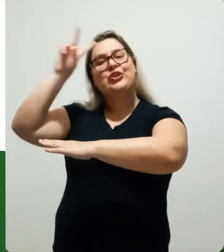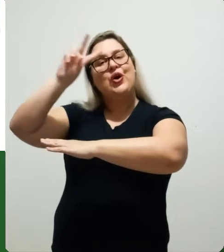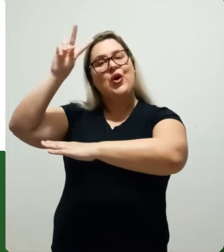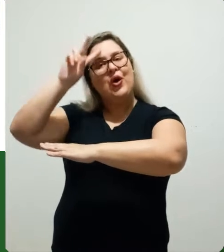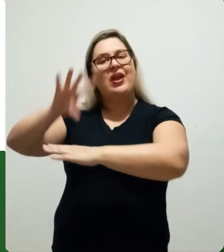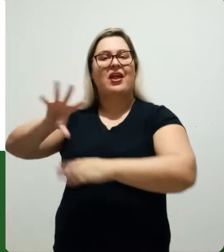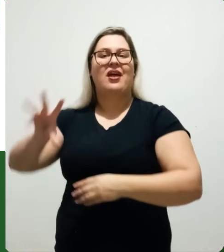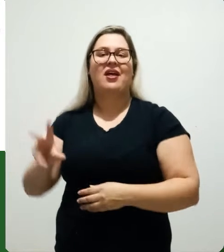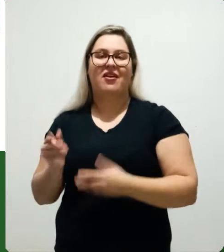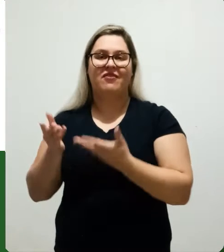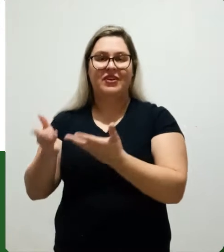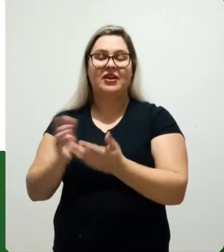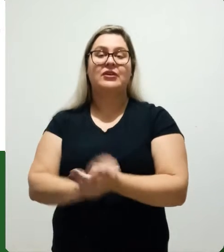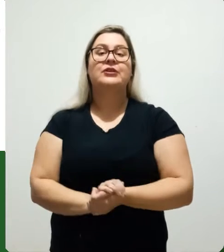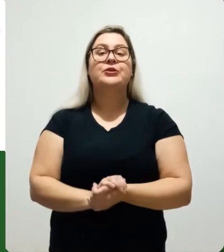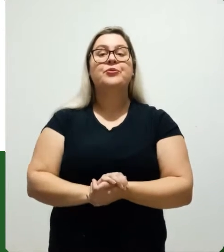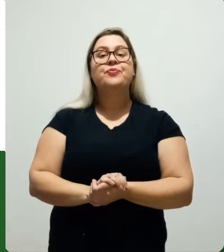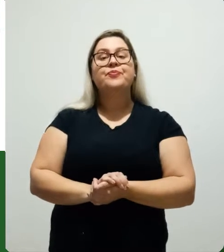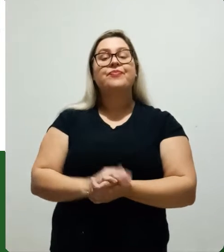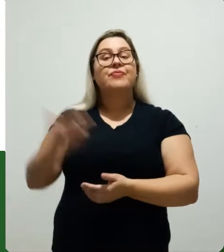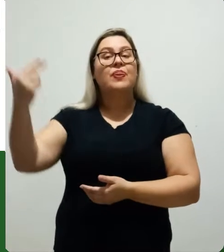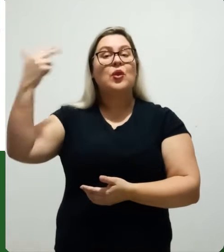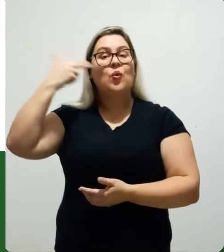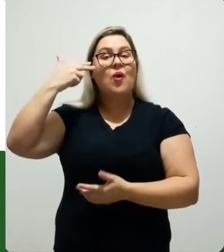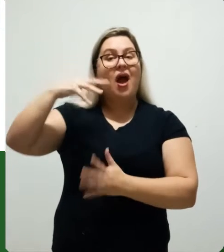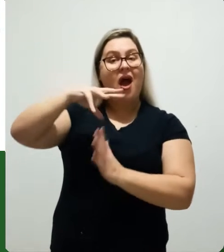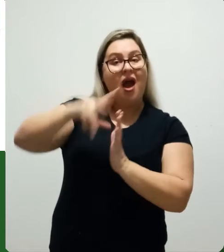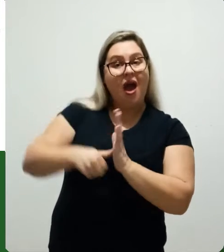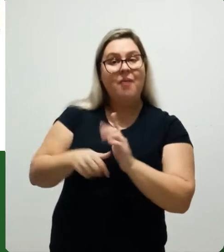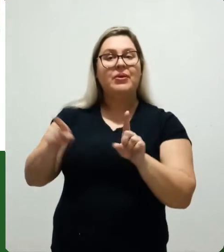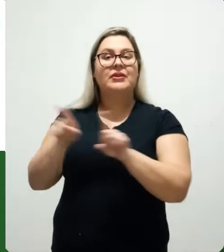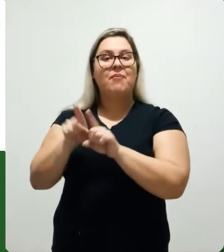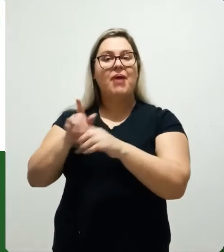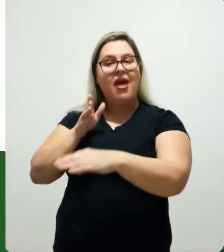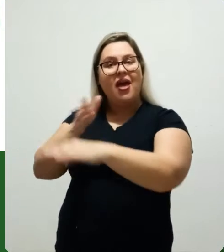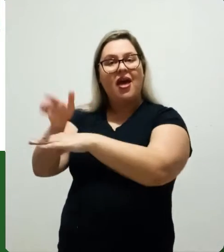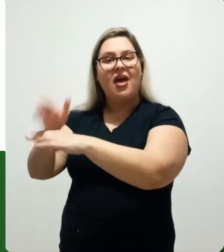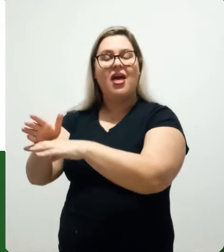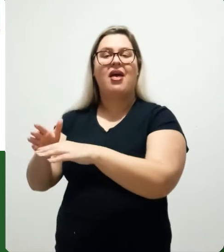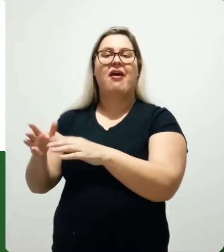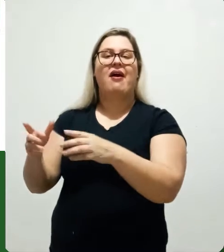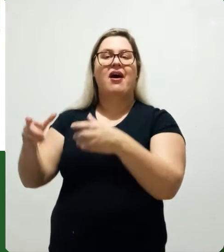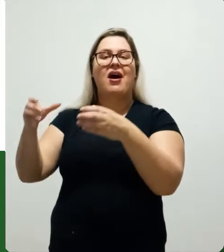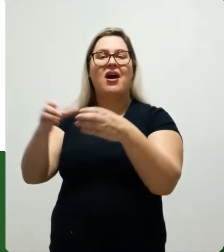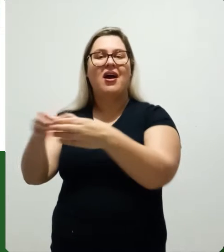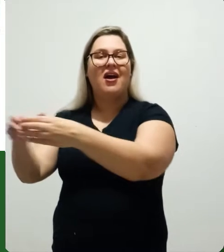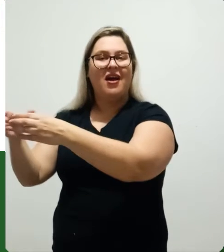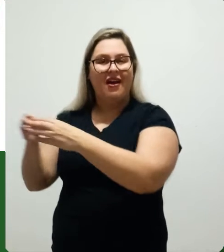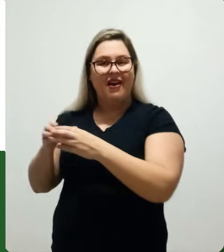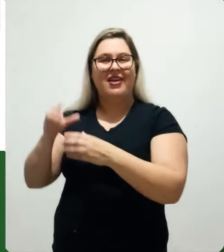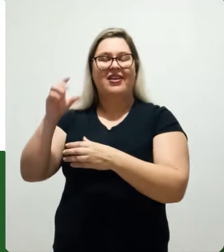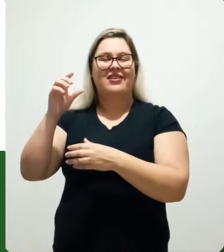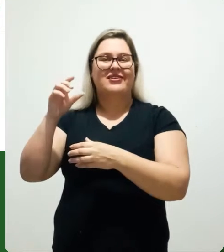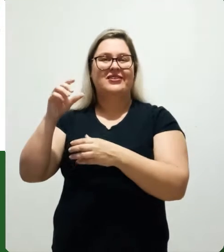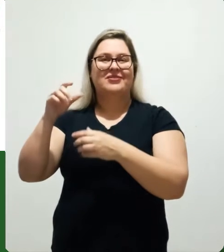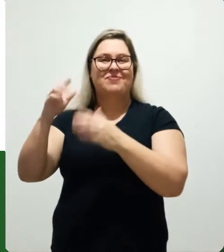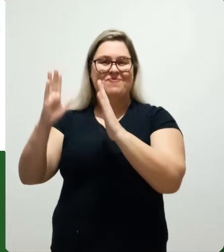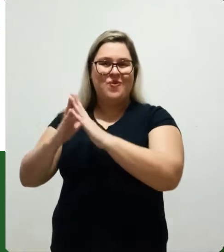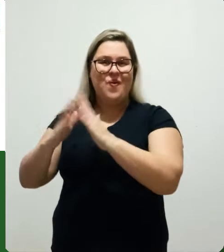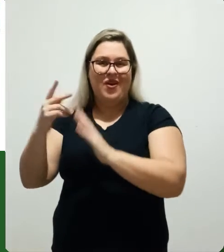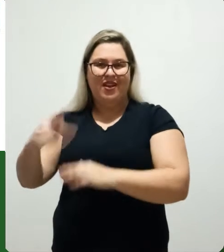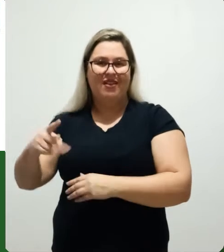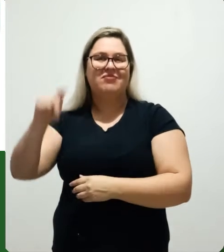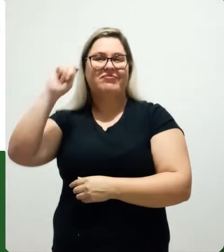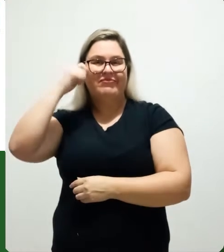algo que já existia. O rapto e o ataque a vilas se tornou mais frequentes quando o tráfico de escravos tomou grandes